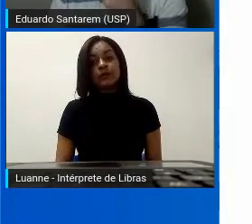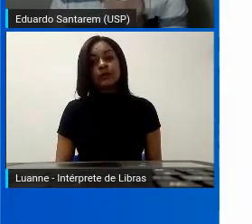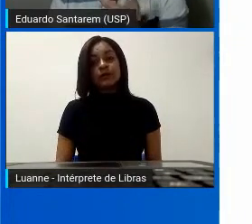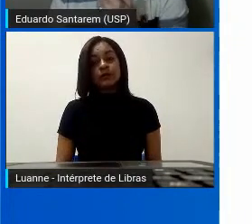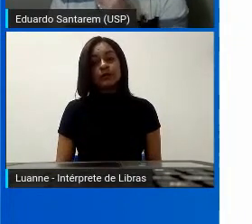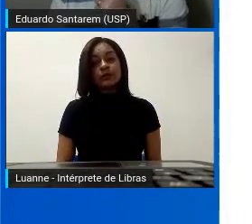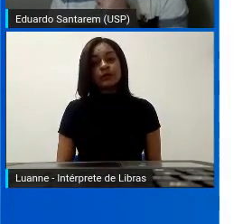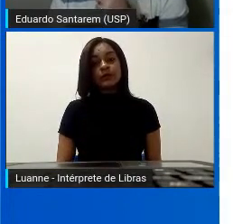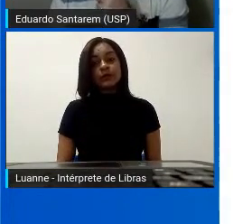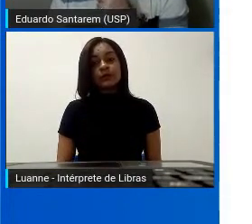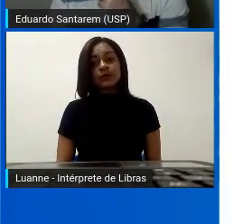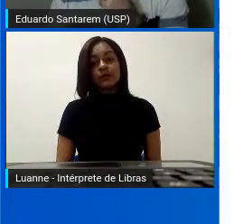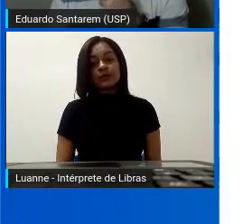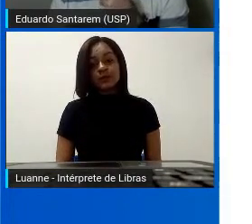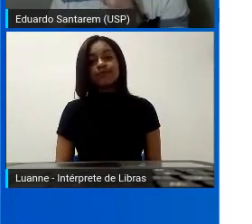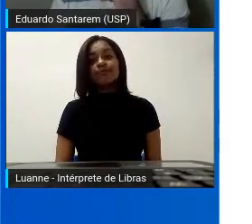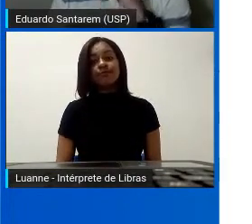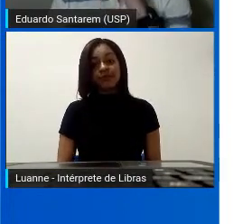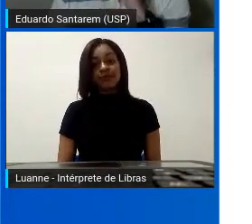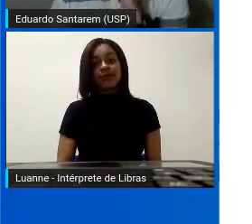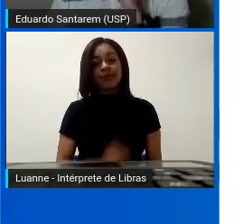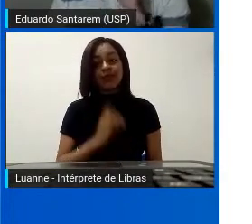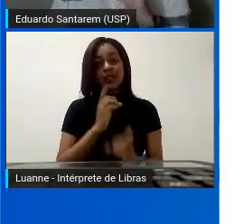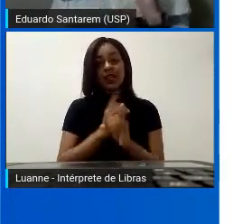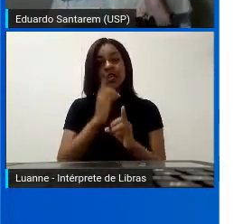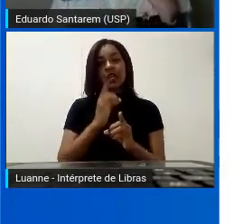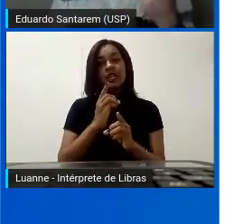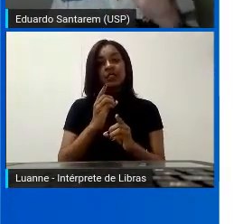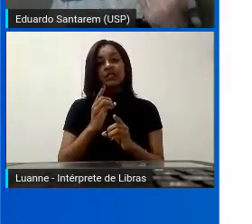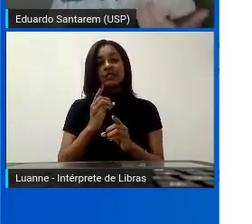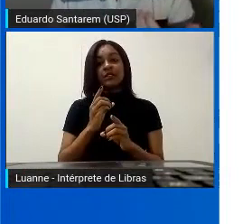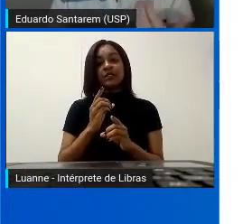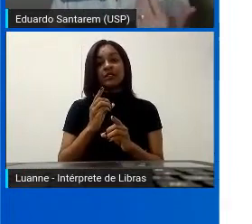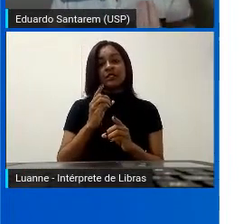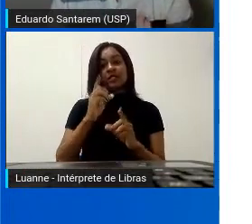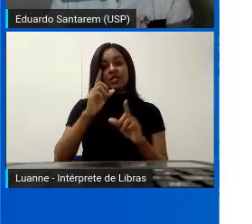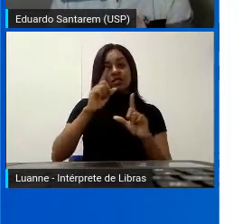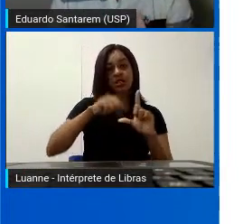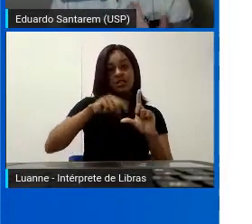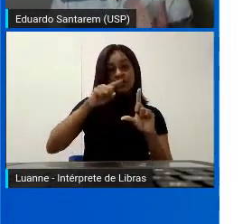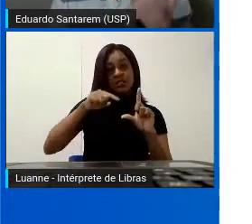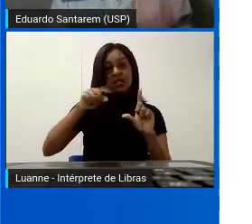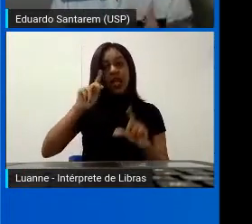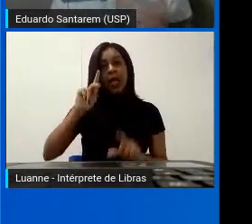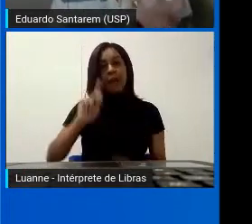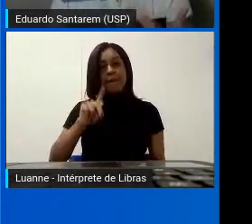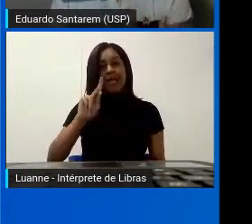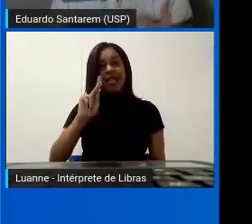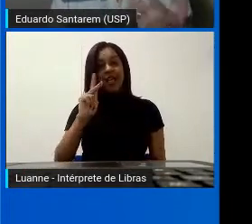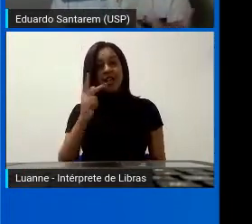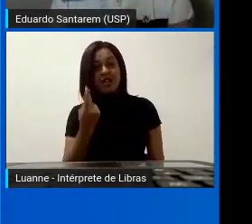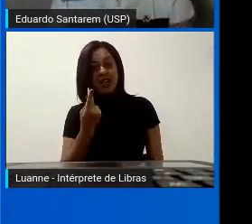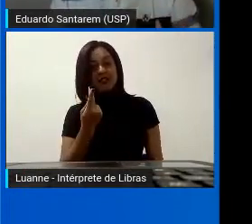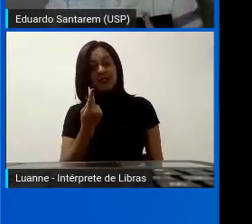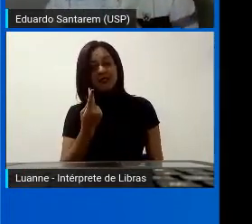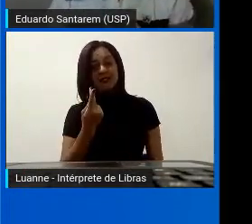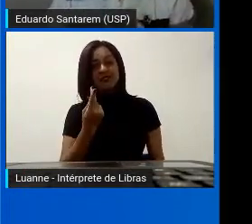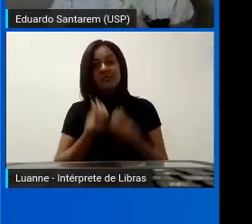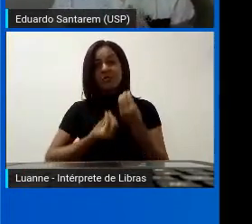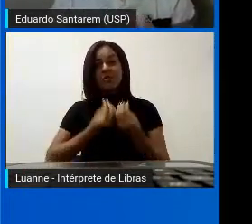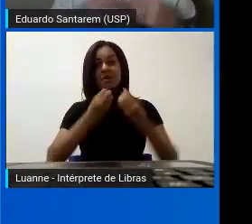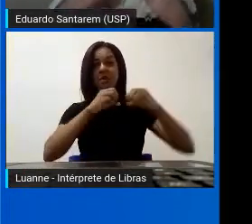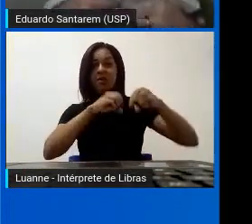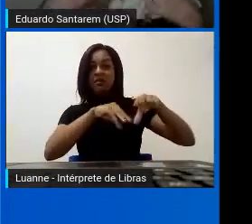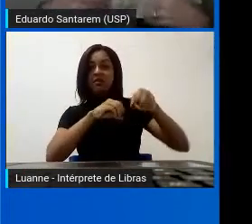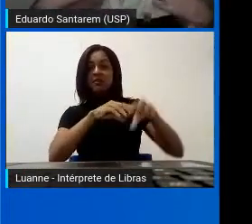até selecionado escala de PH Então a hora que eu vou ensinar para um aluno para ficar falando tal que